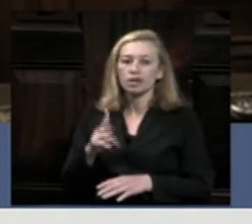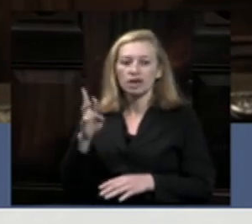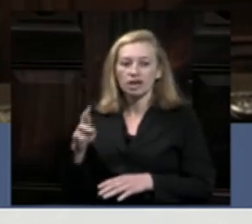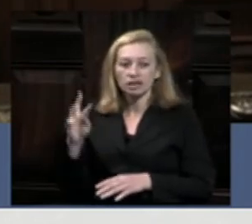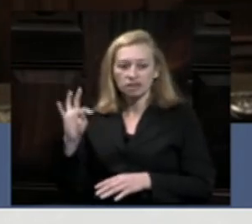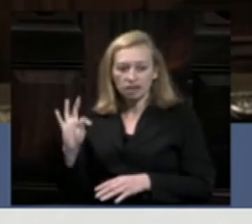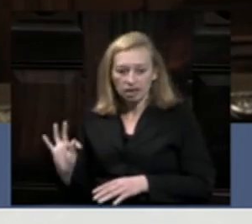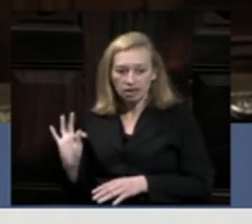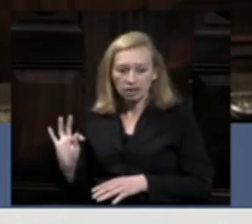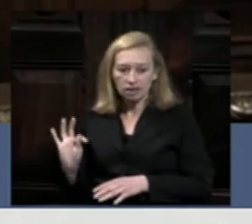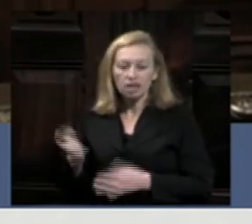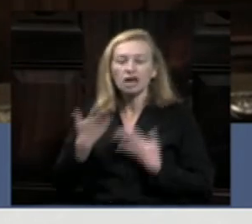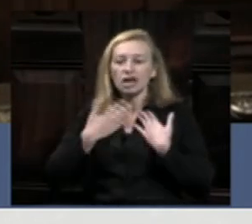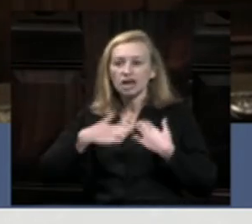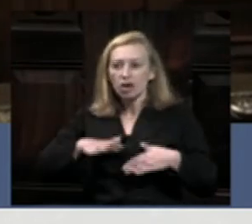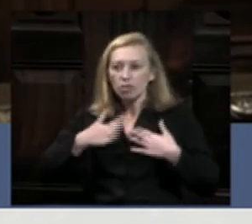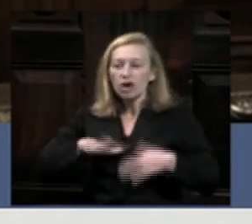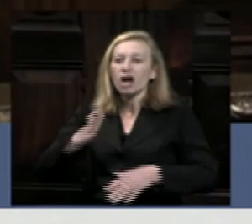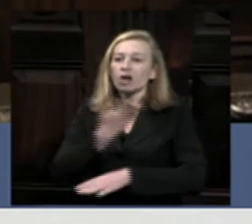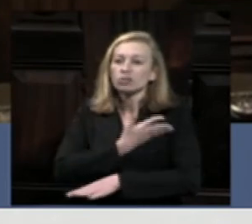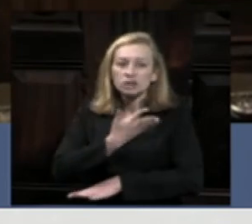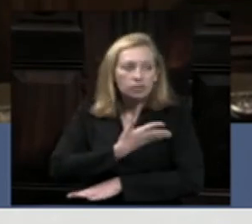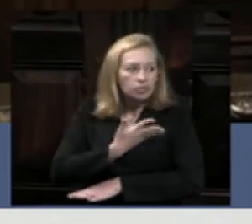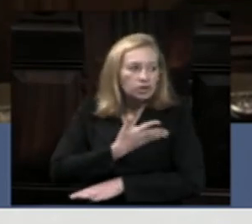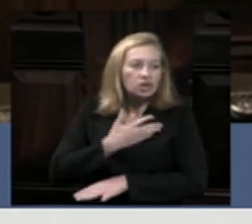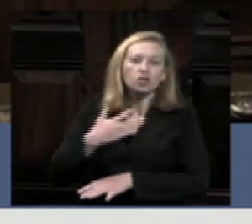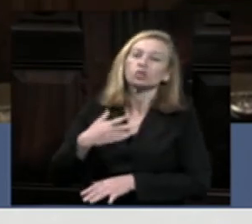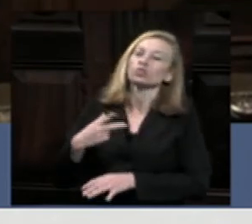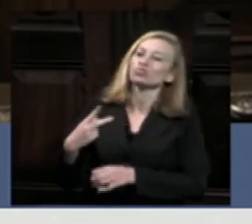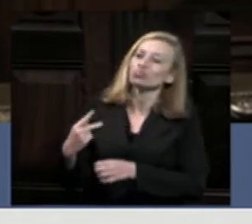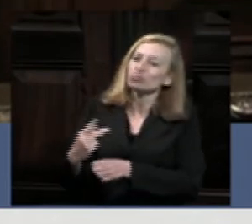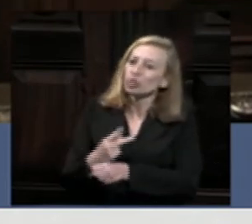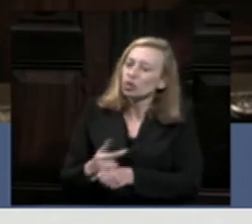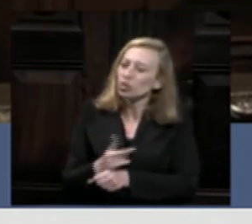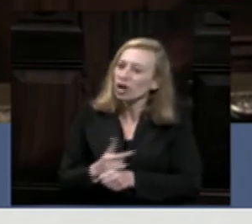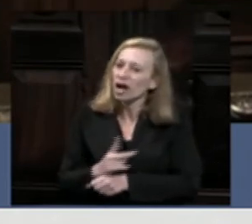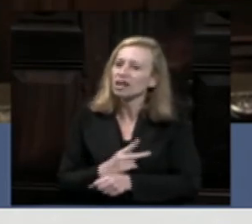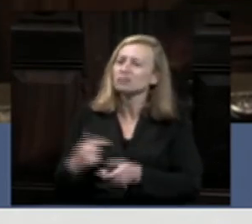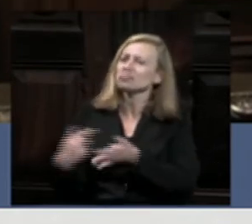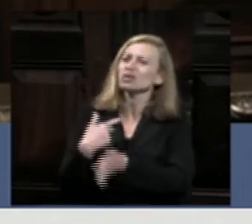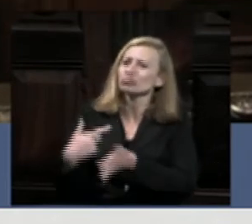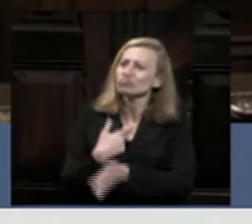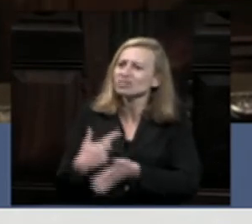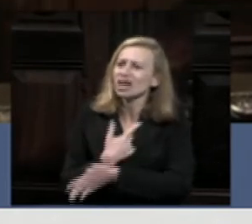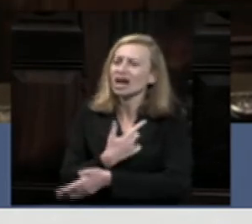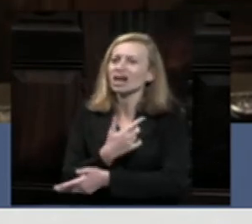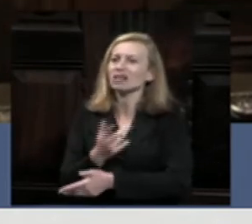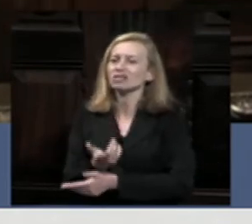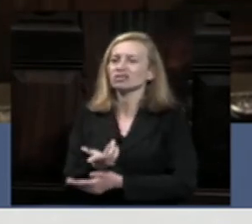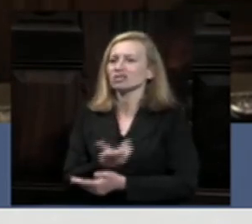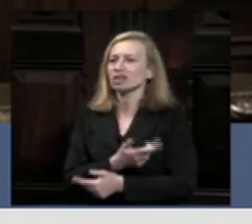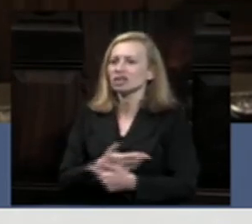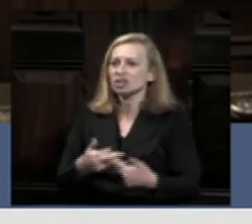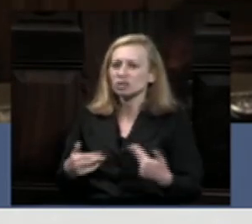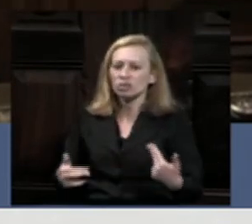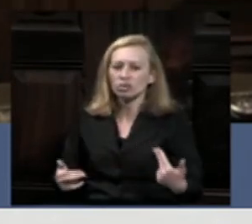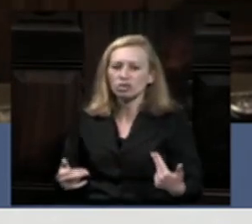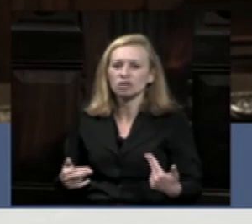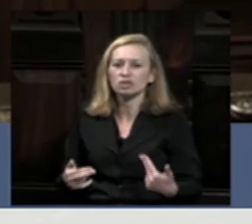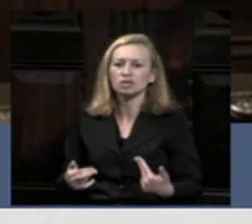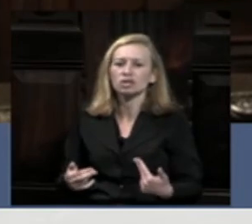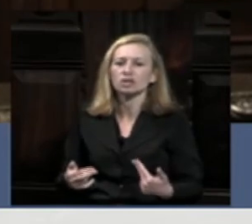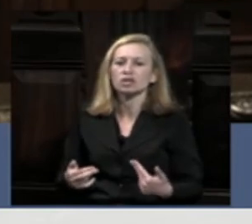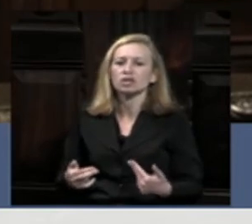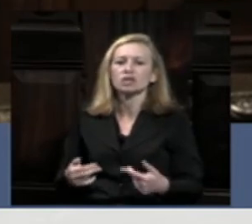acalmar aos amigos que têm nos procurado, perguntado sobre as questões relacionadas à